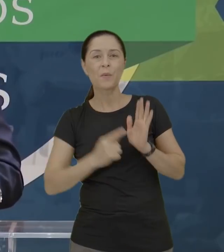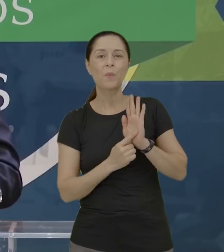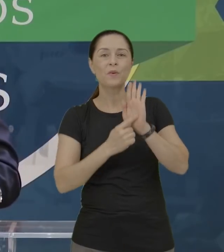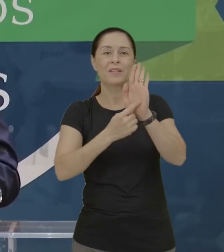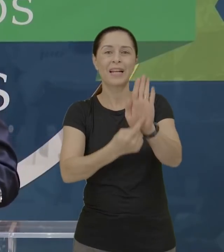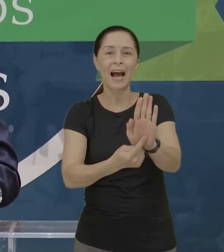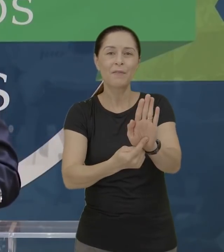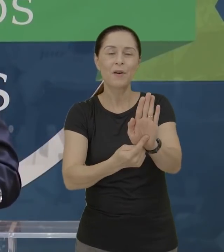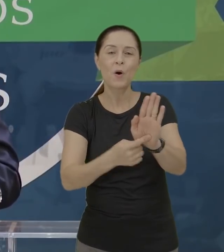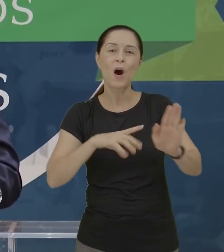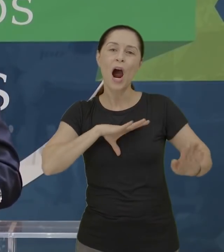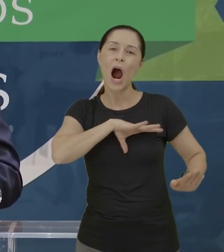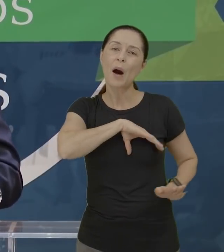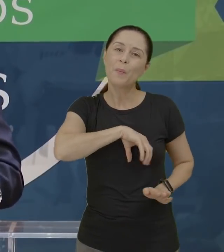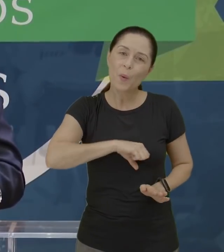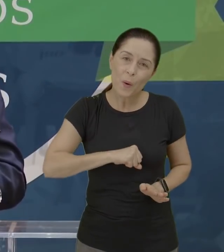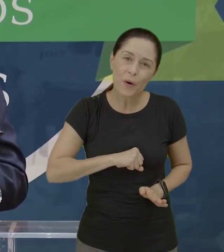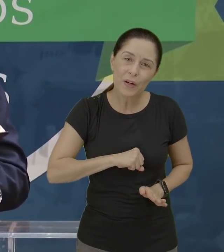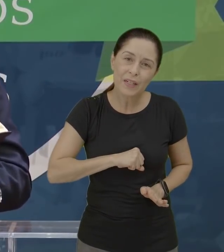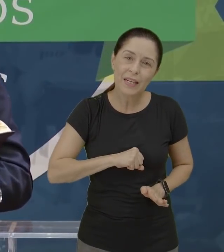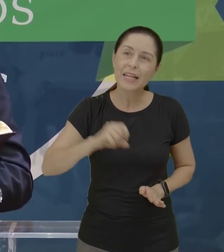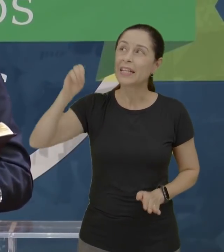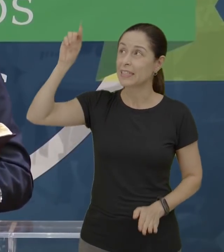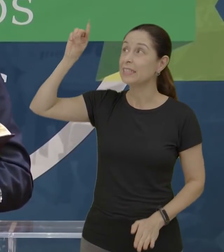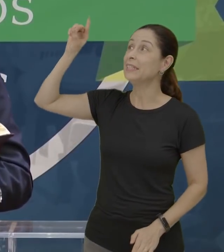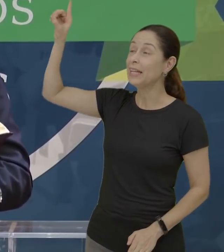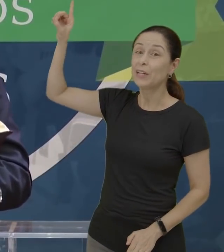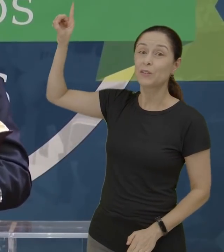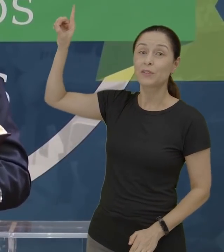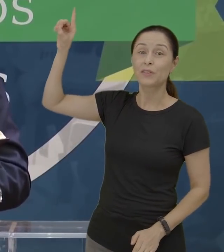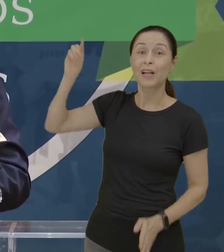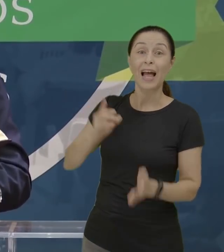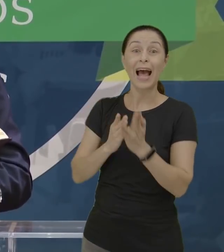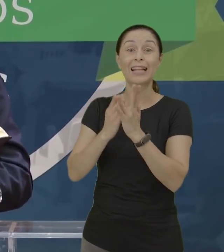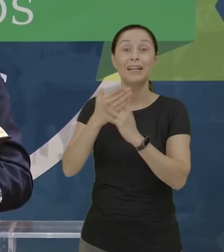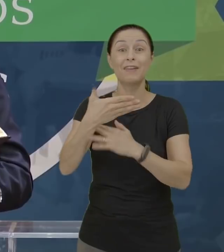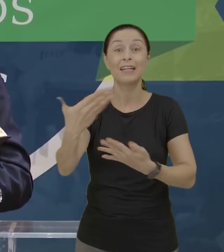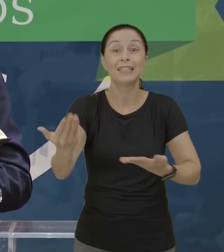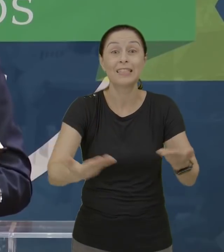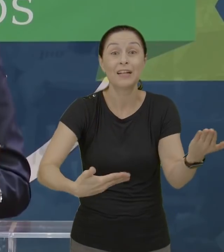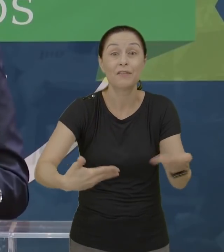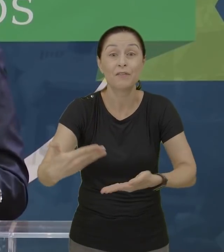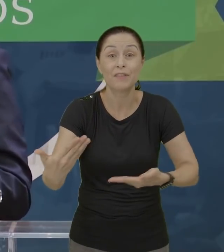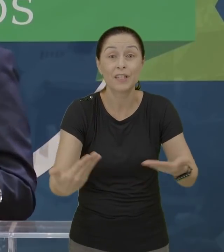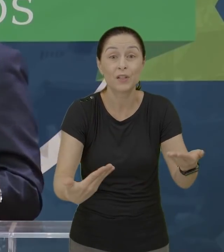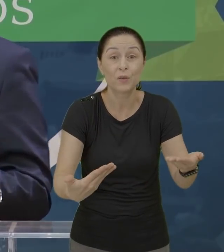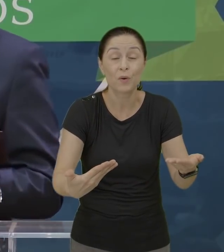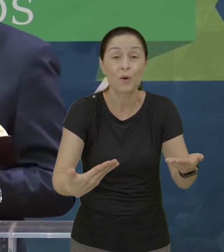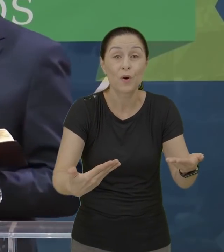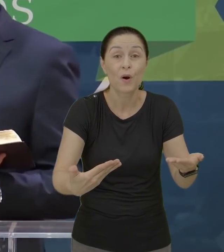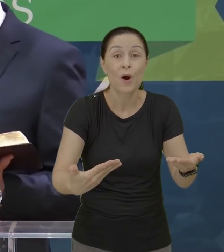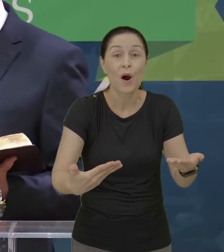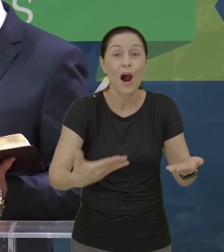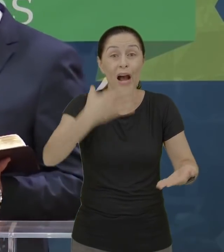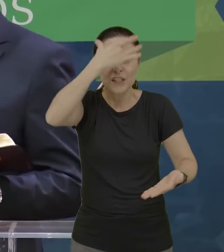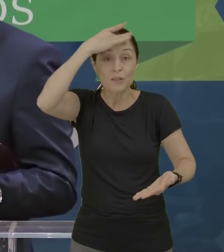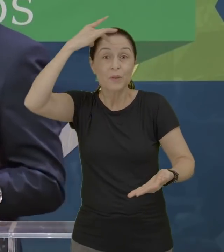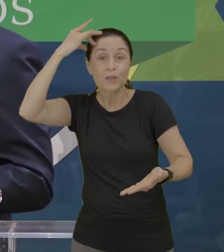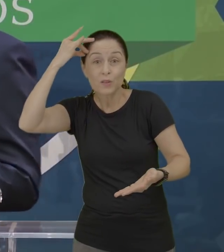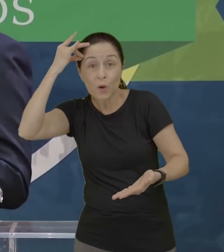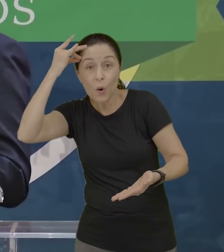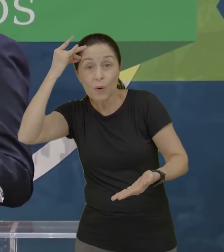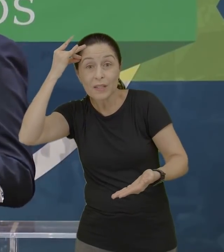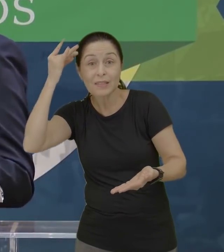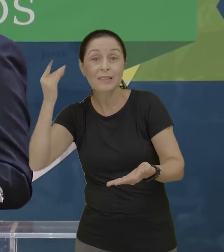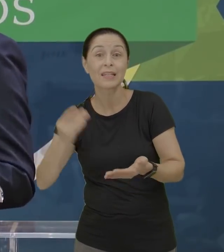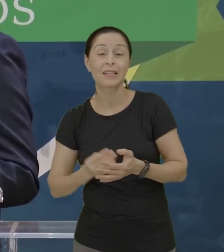amor para com Deus, através de quê? Do serviço aos santos.